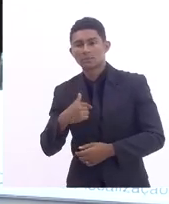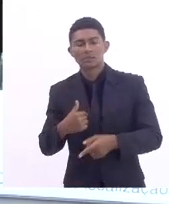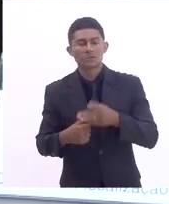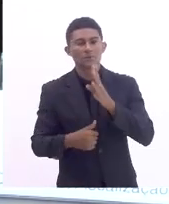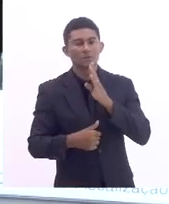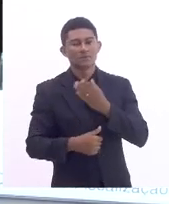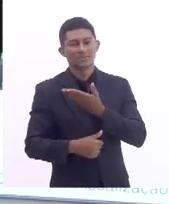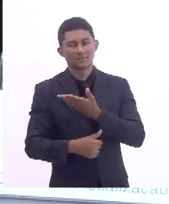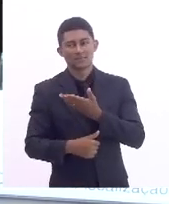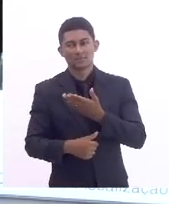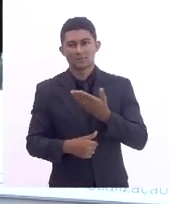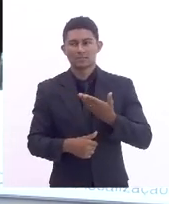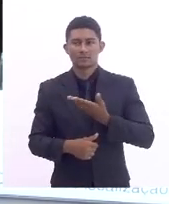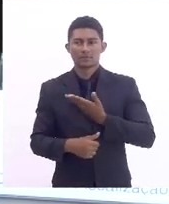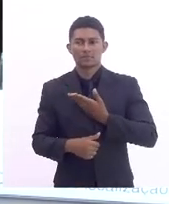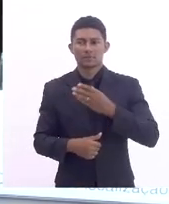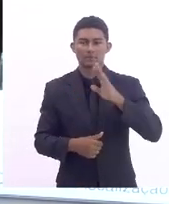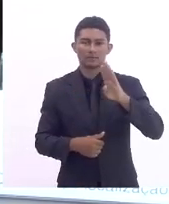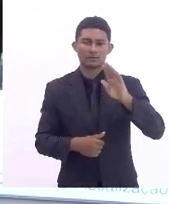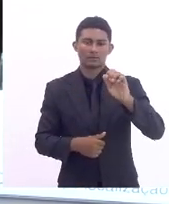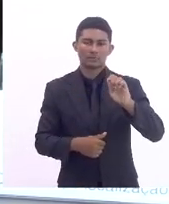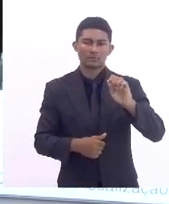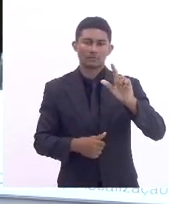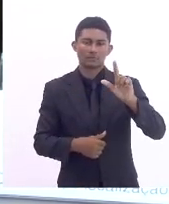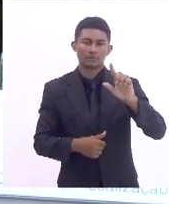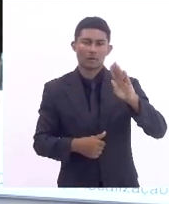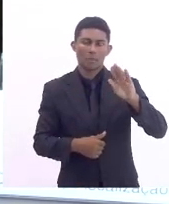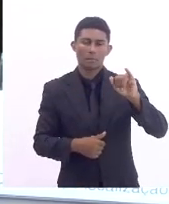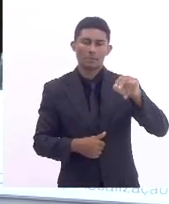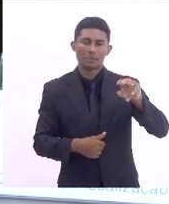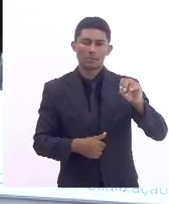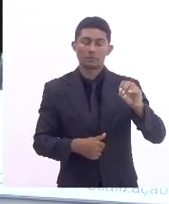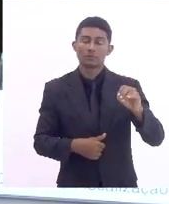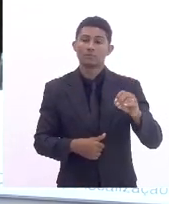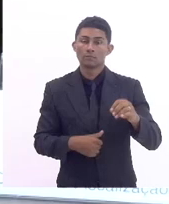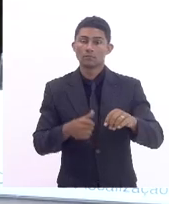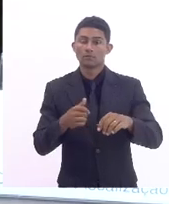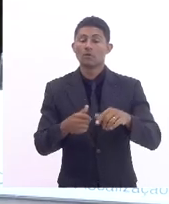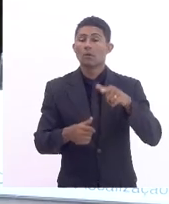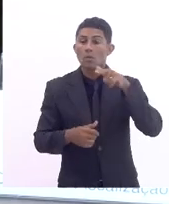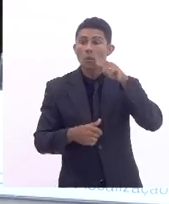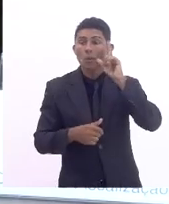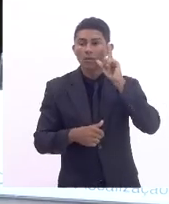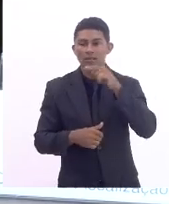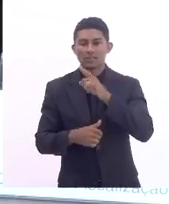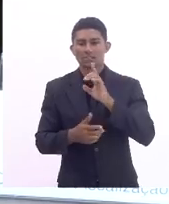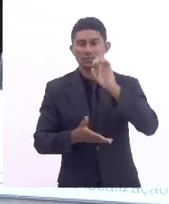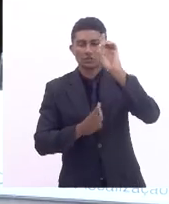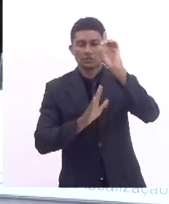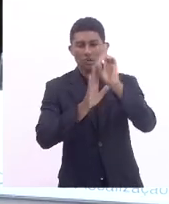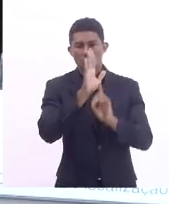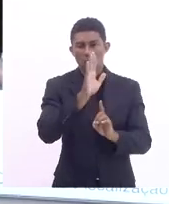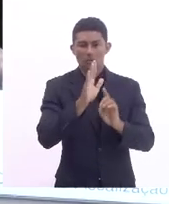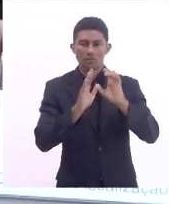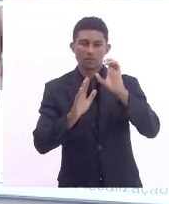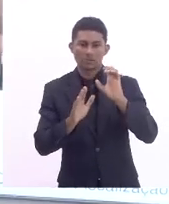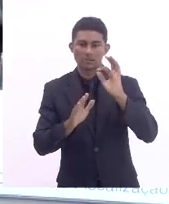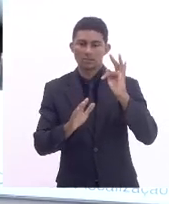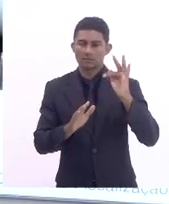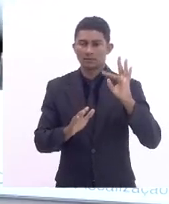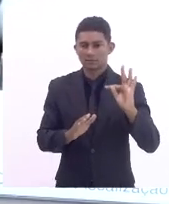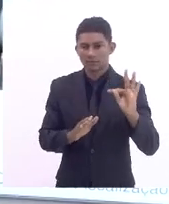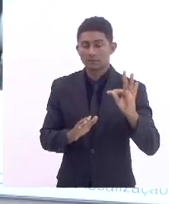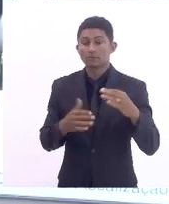meu querido Que lindo que até ontem era Direito Administrativo do cft eu tenho certeza